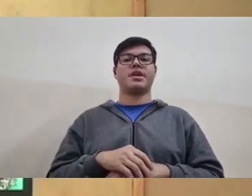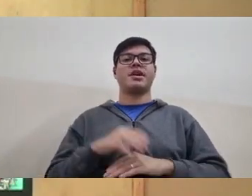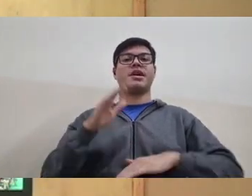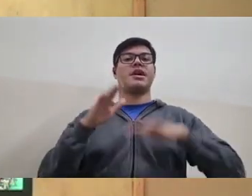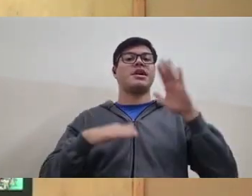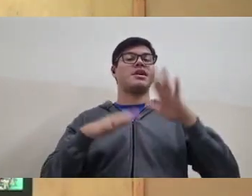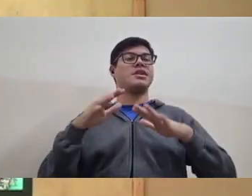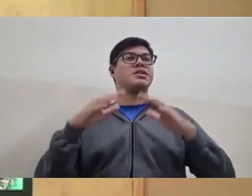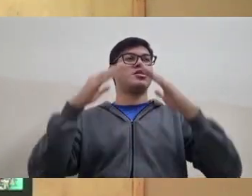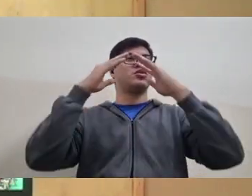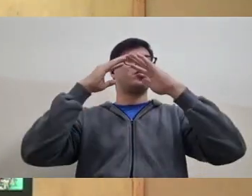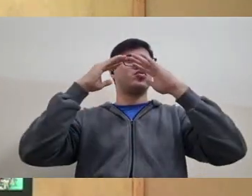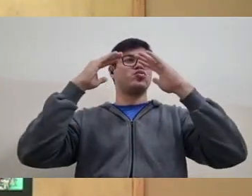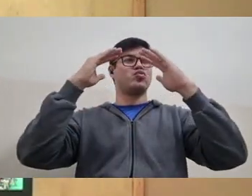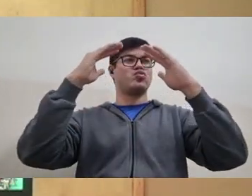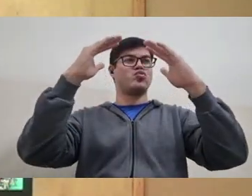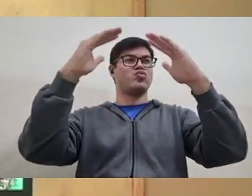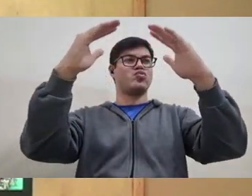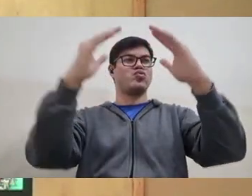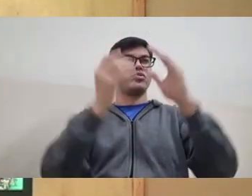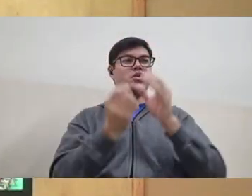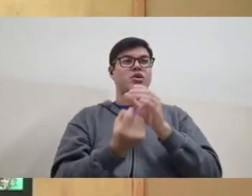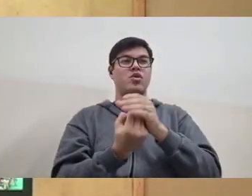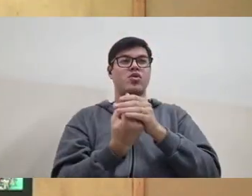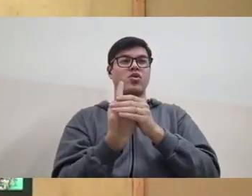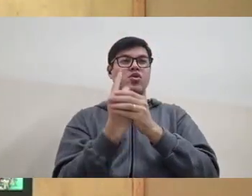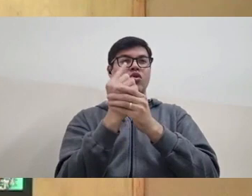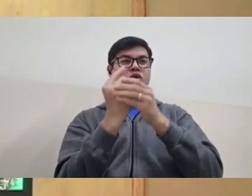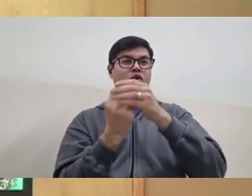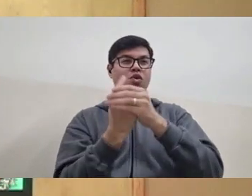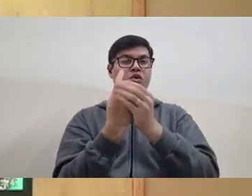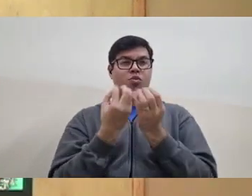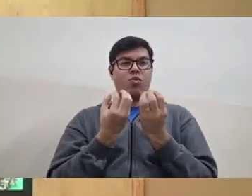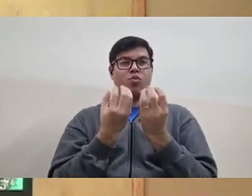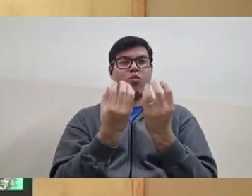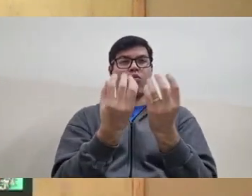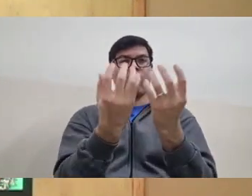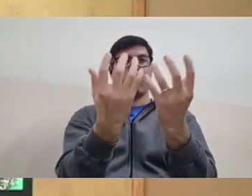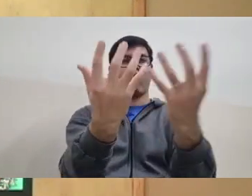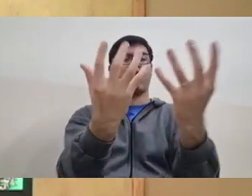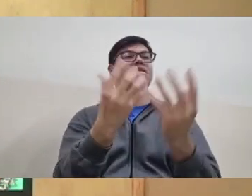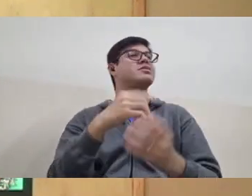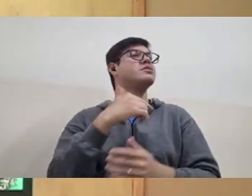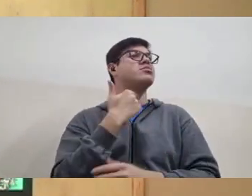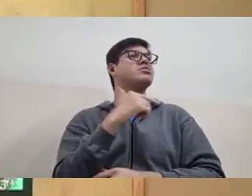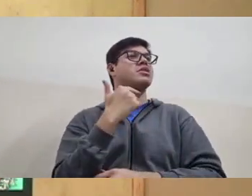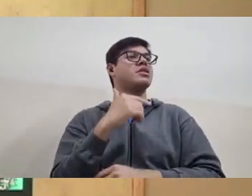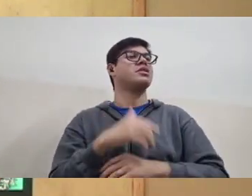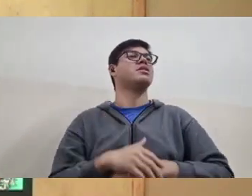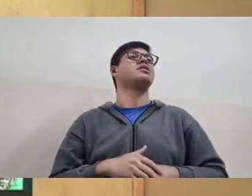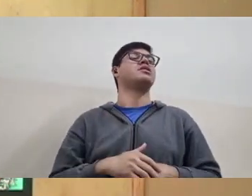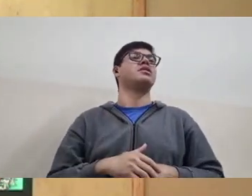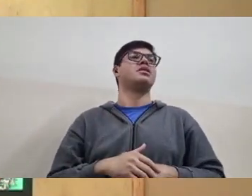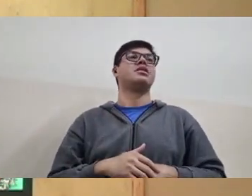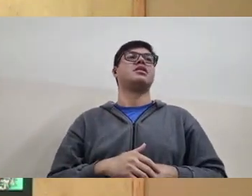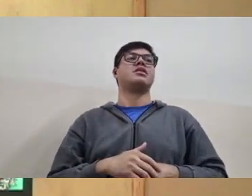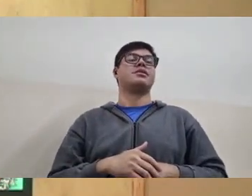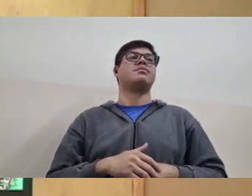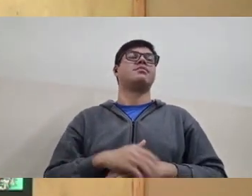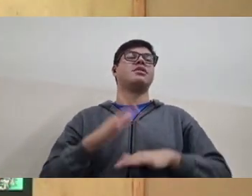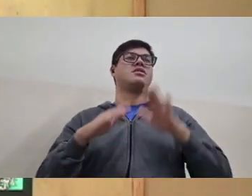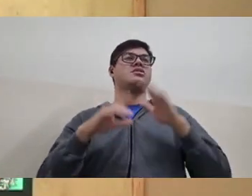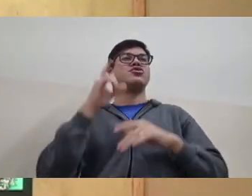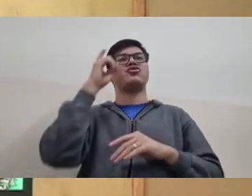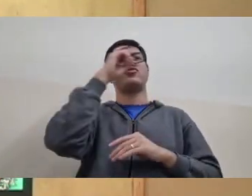estufas não tem mais a murta para vender, então raramente alguém consegue uma muda de murta para fazer, para plantar na